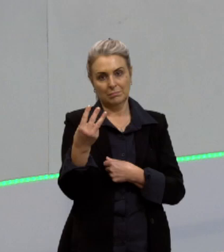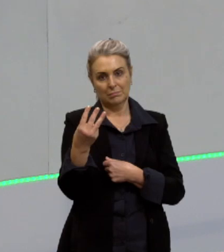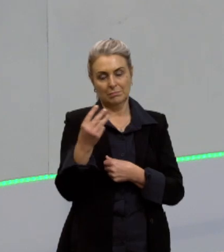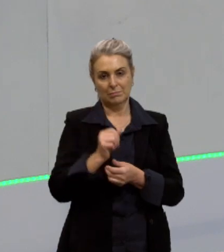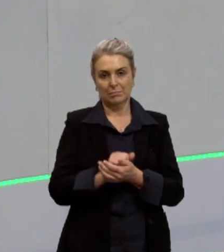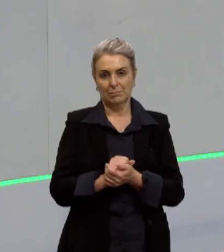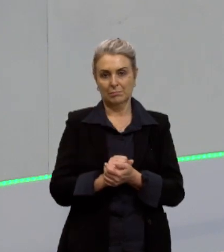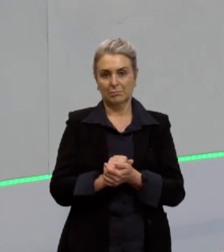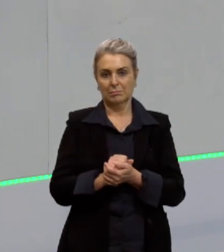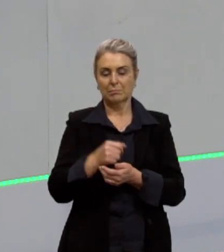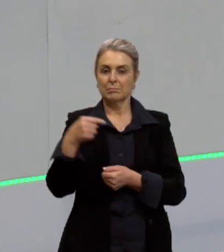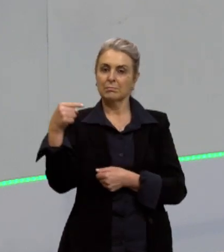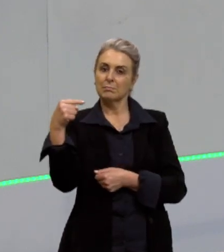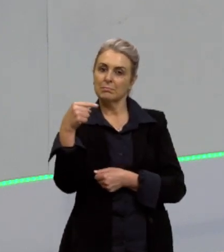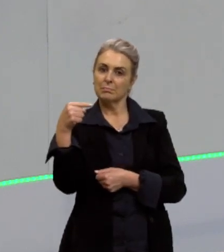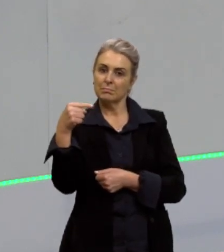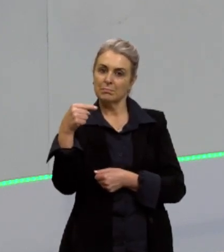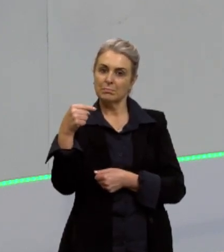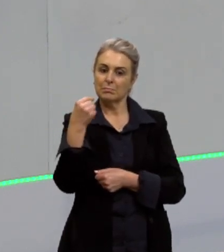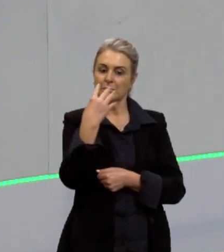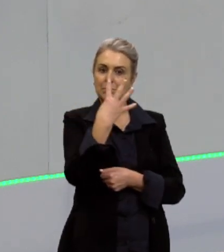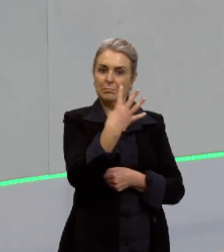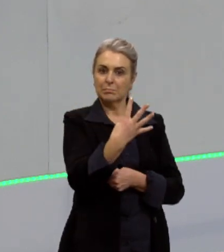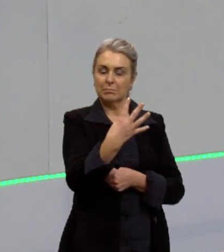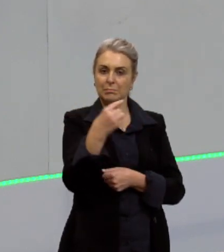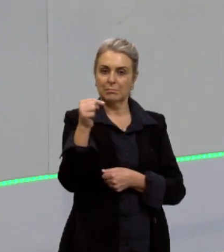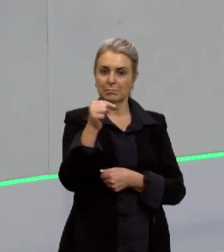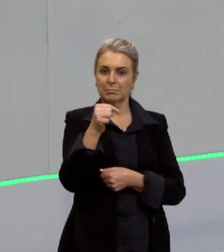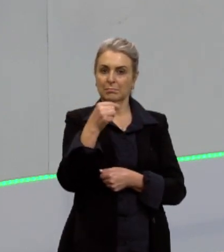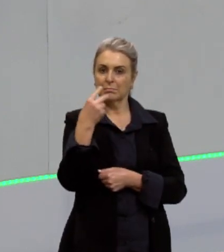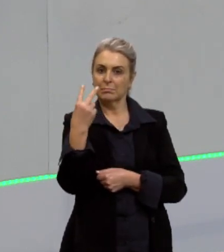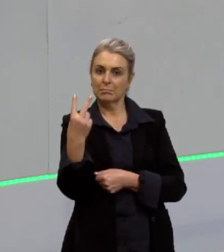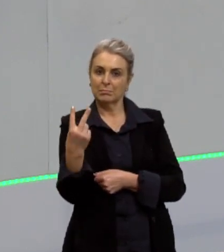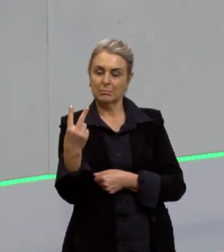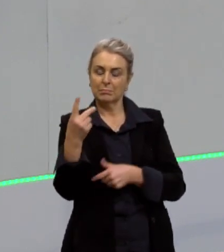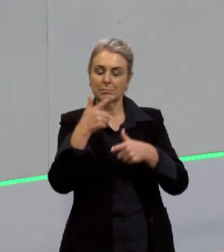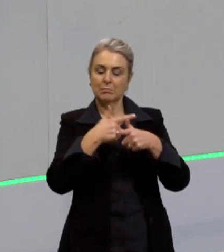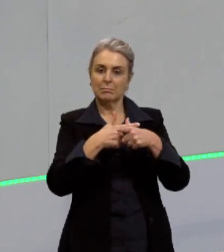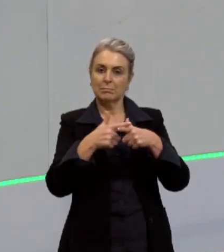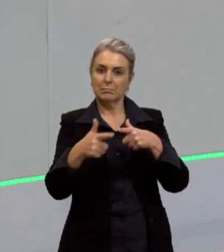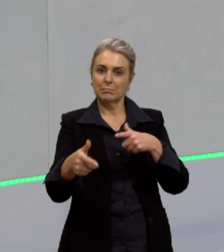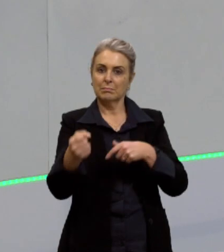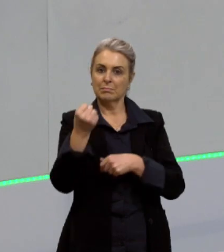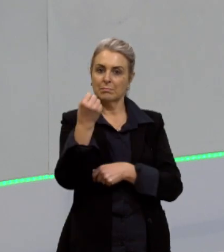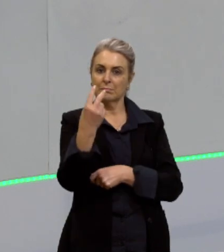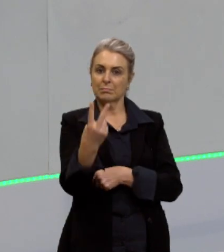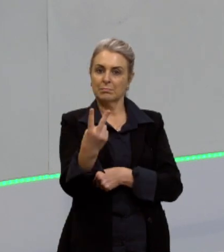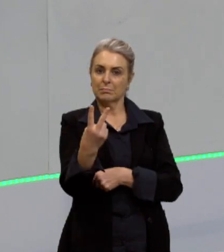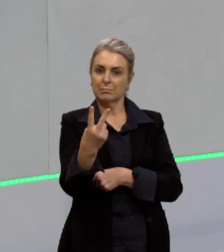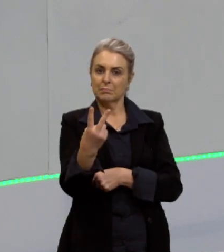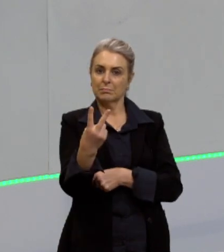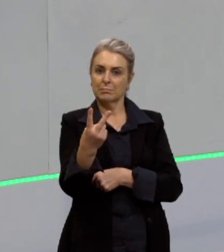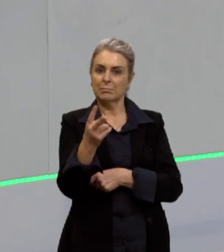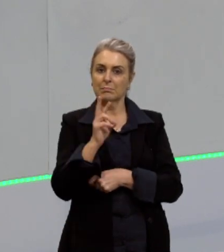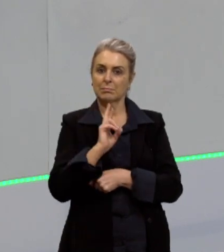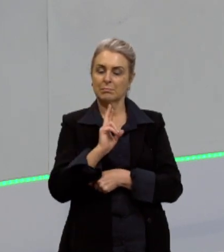a subtração, 4 menos 2, dividido por 2, que